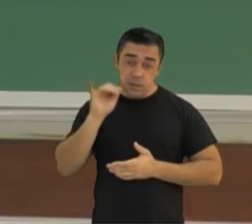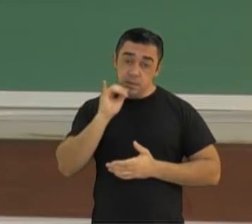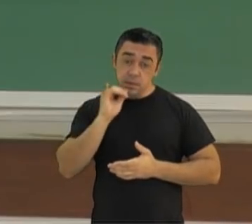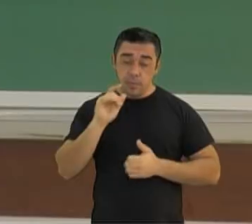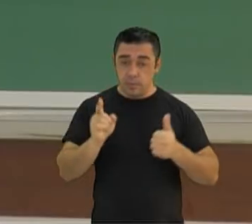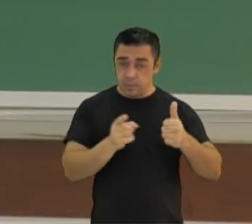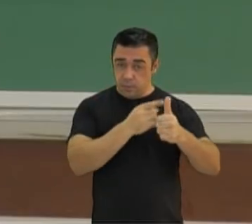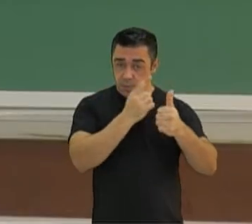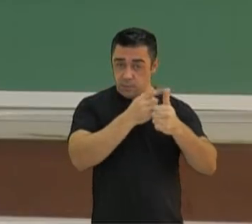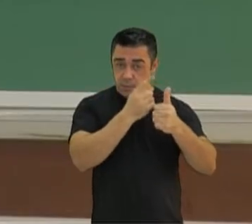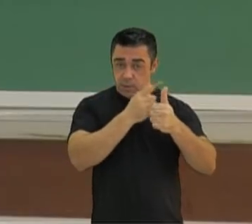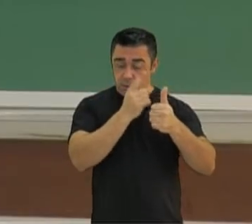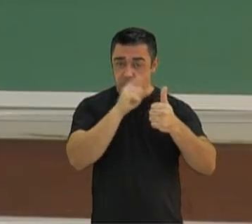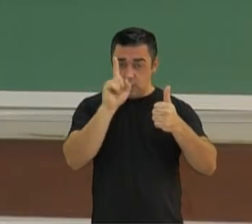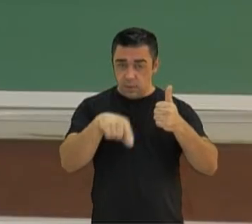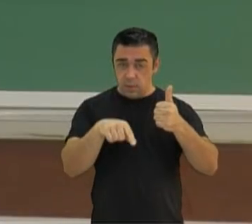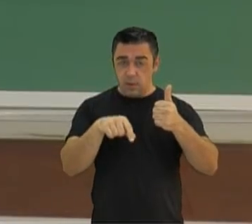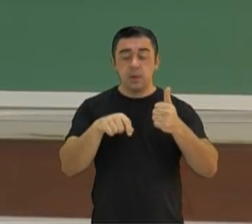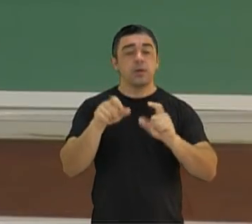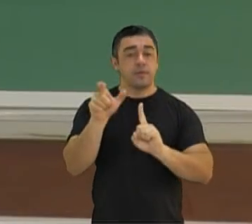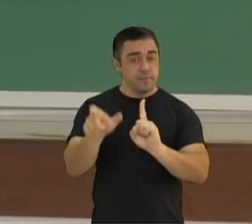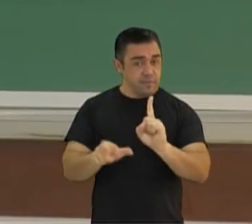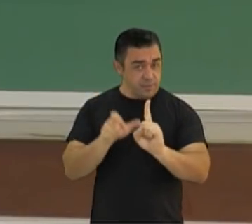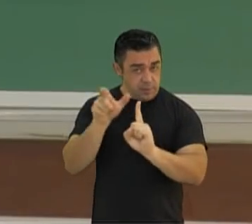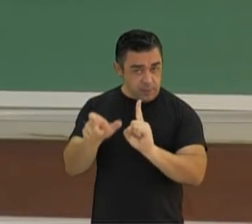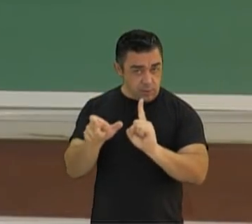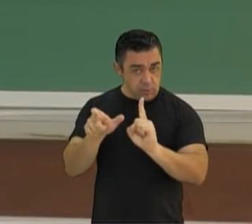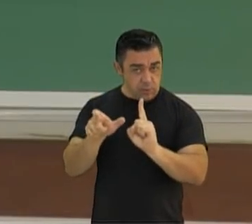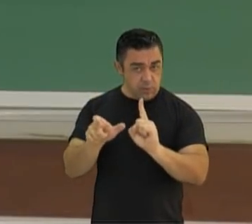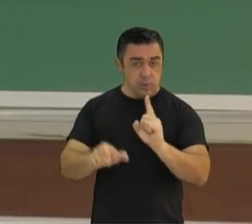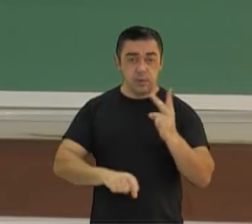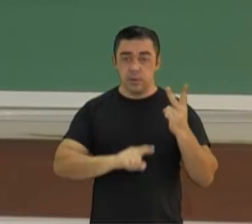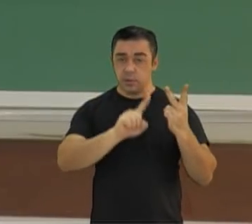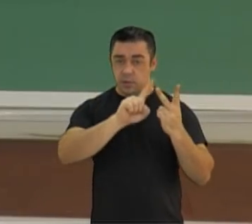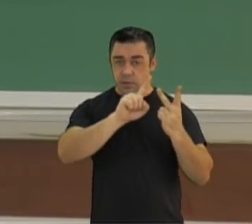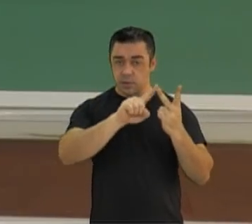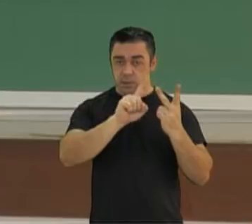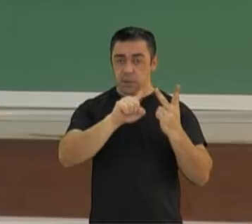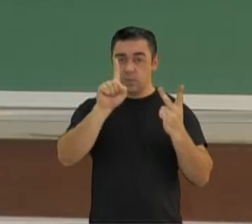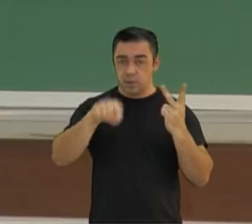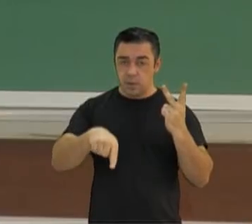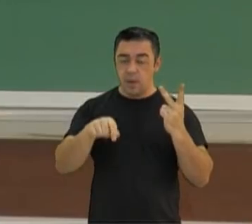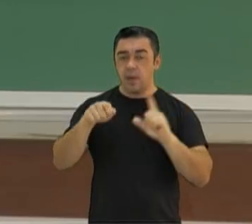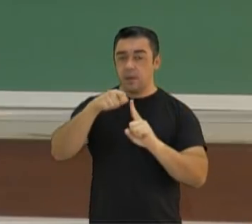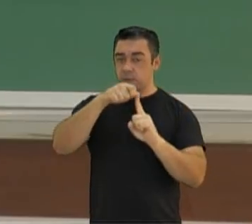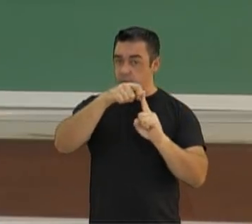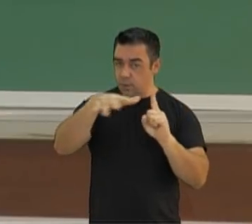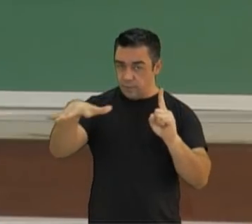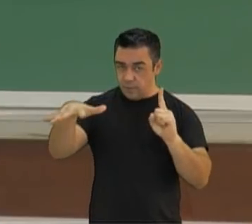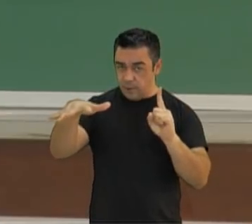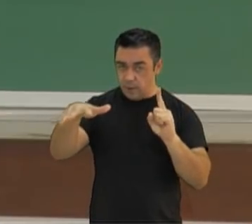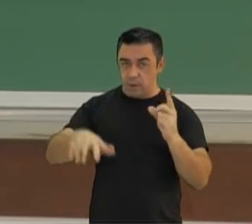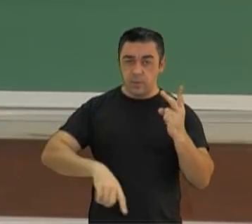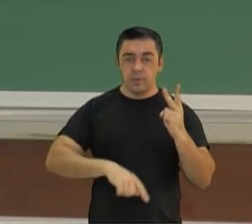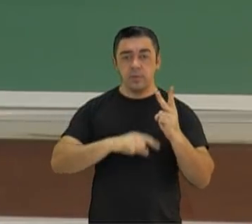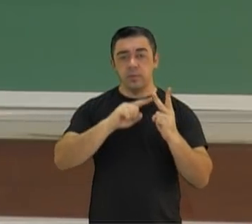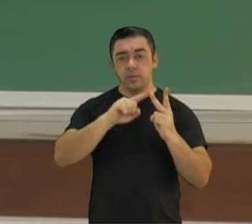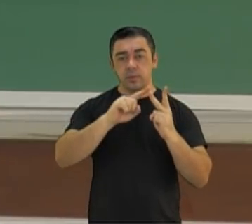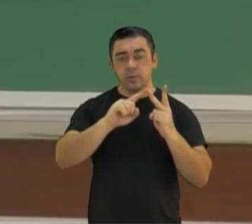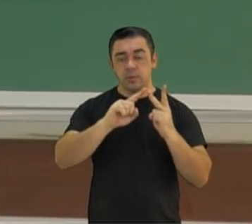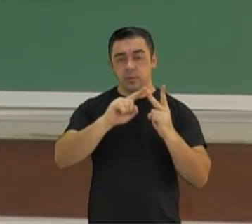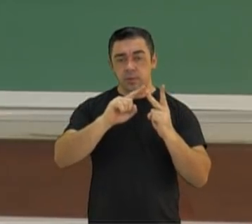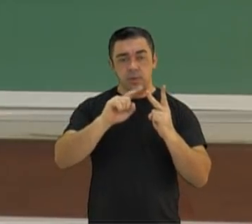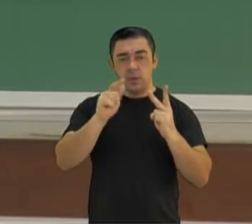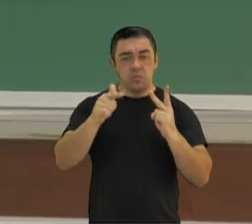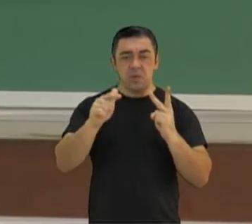na primeira placa, linguagem verbal. Na segunda placa, a linguagem não verbal. Então, ainda que